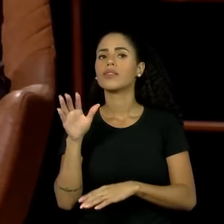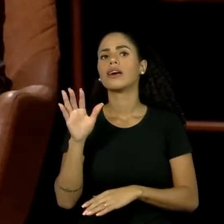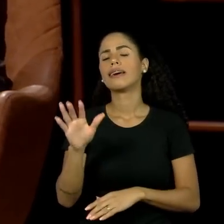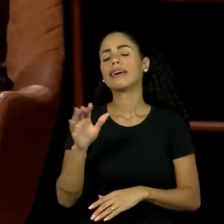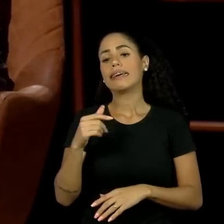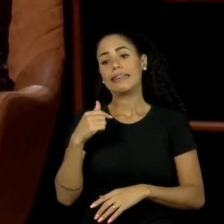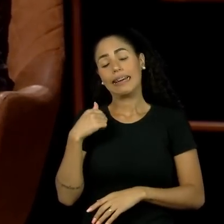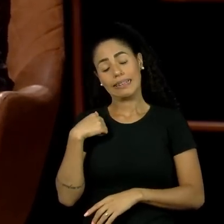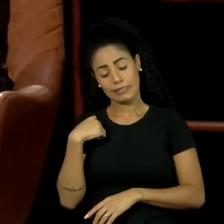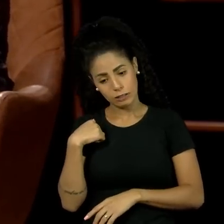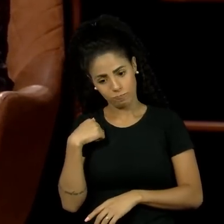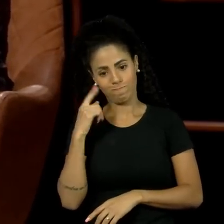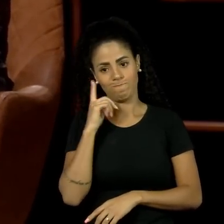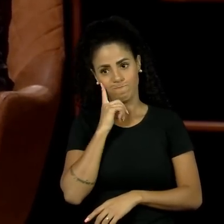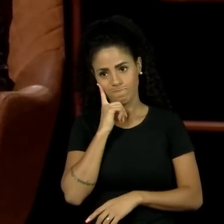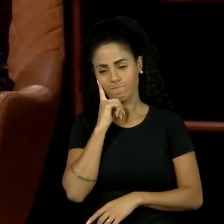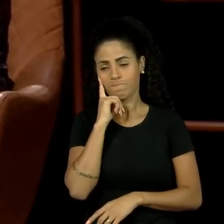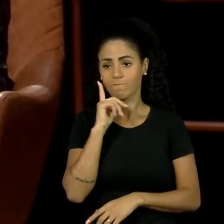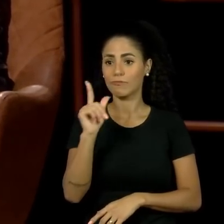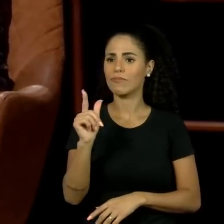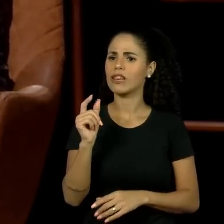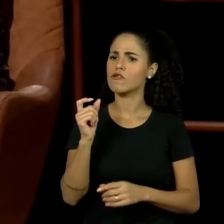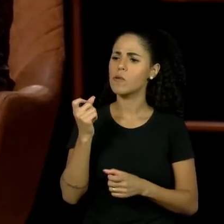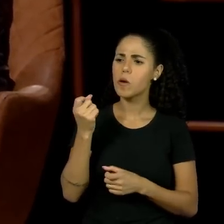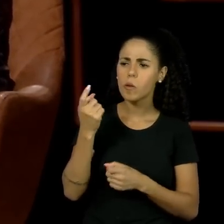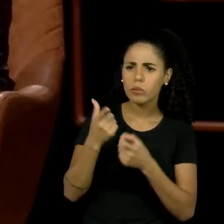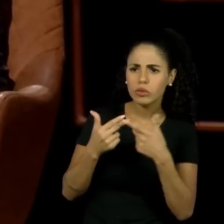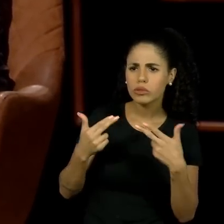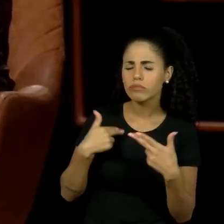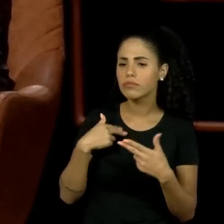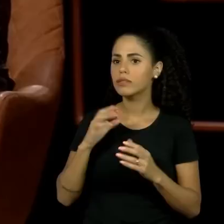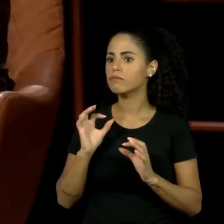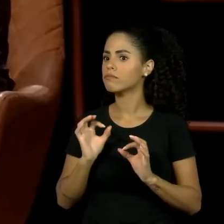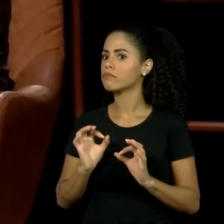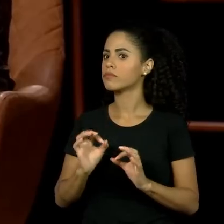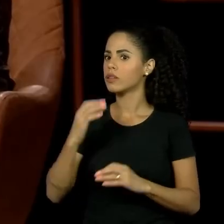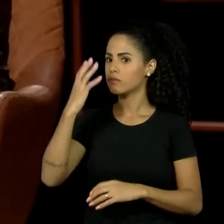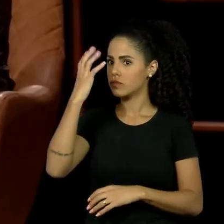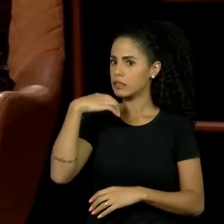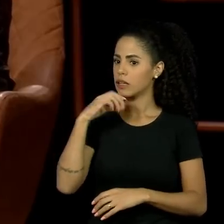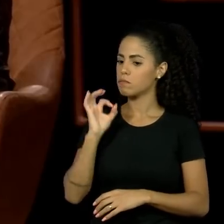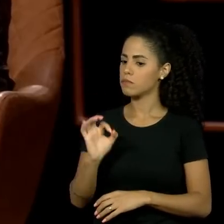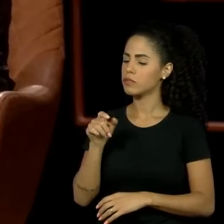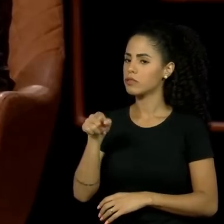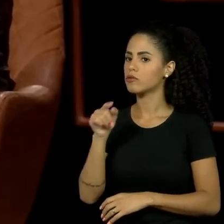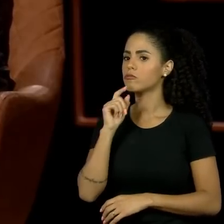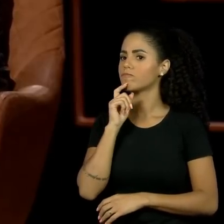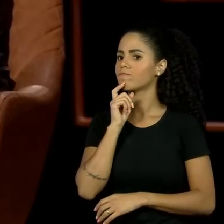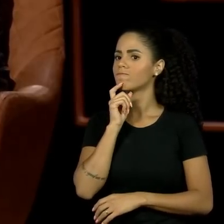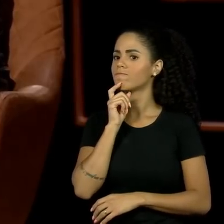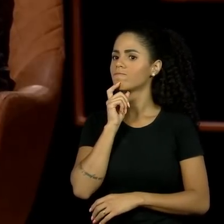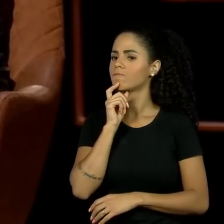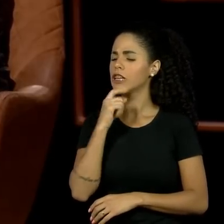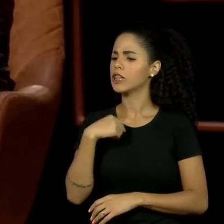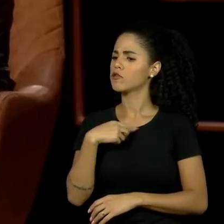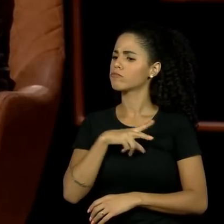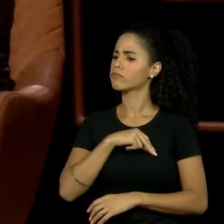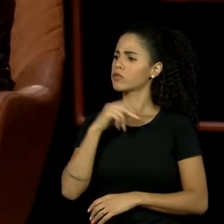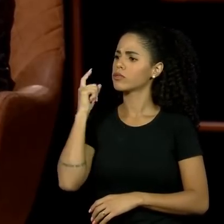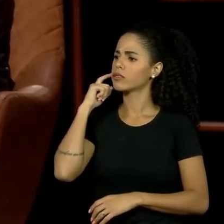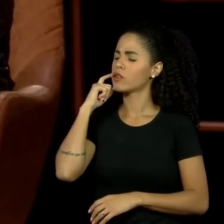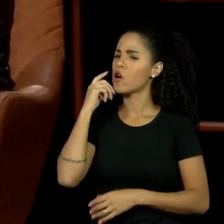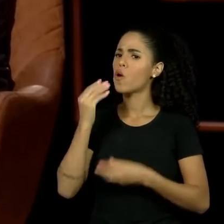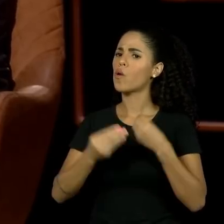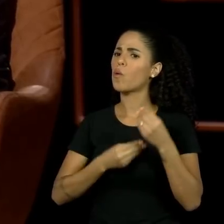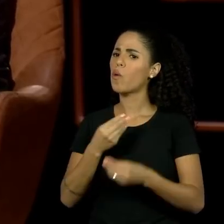só que daí a coisa começou a ficar muito séria. E eu falei assim, nossa, como é que